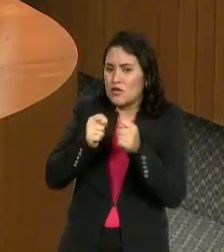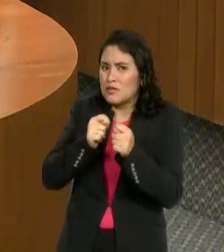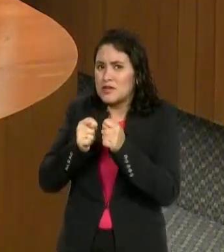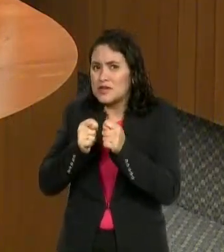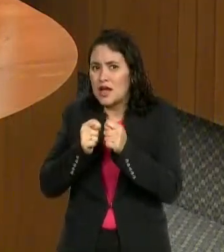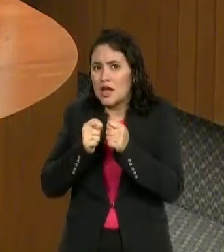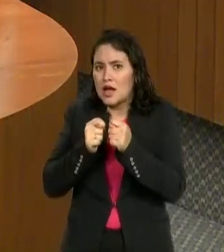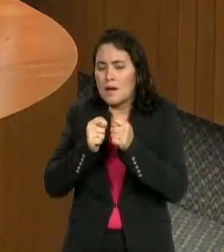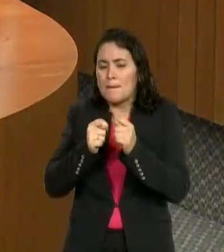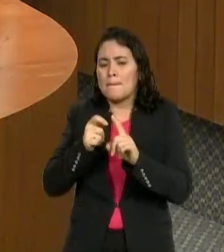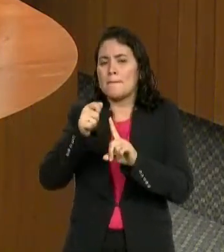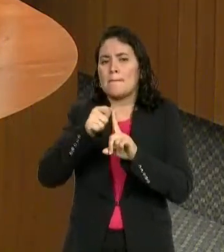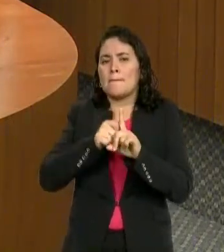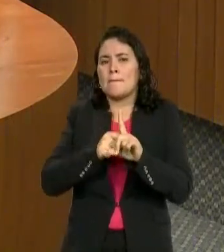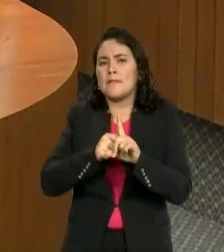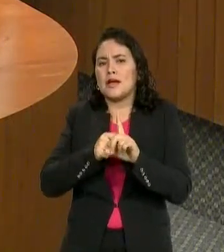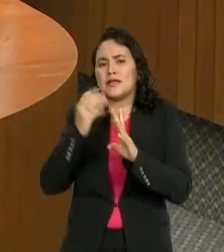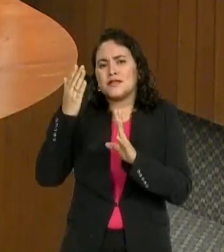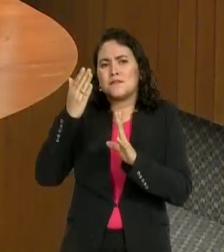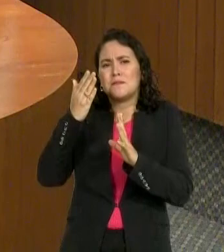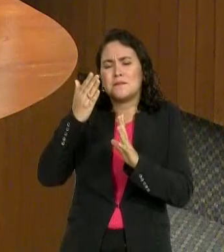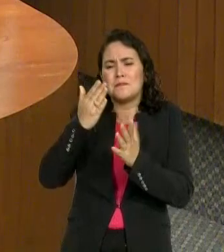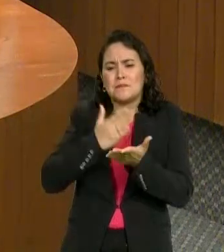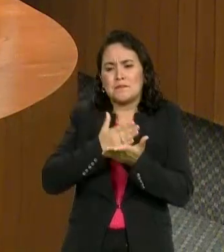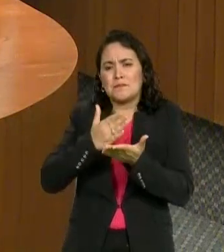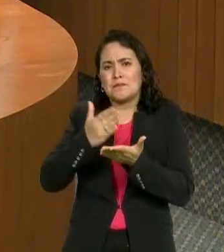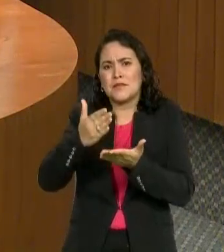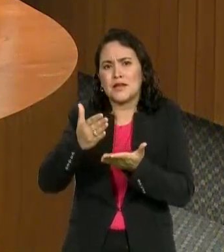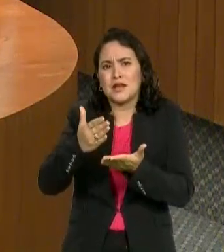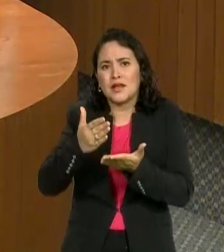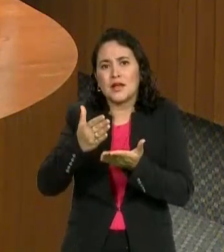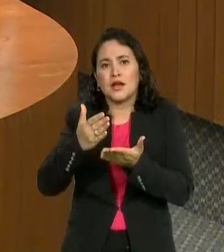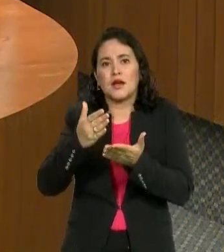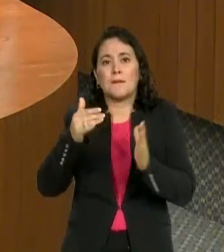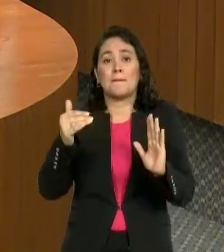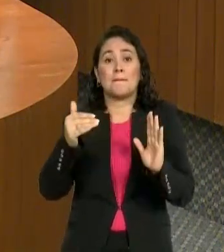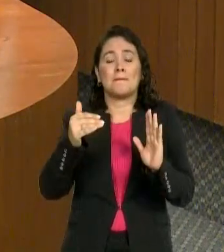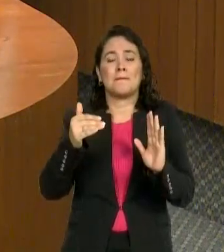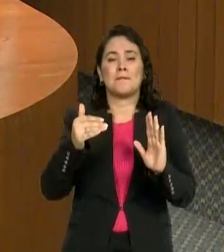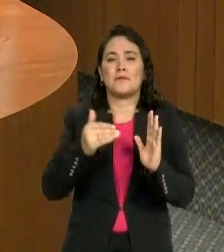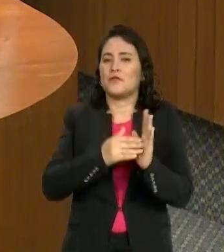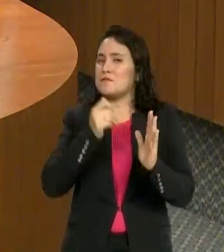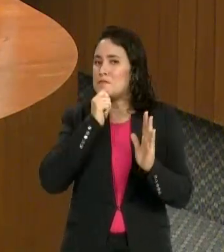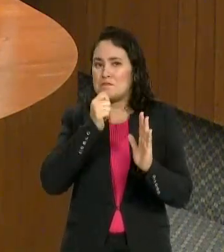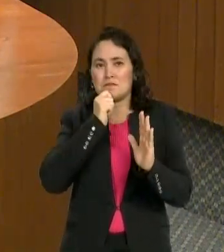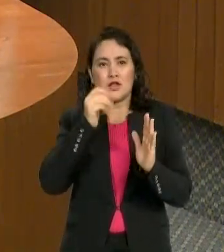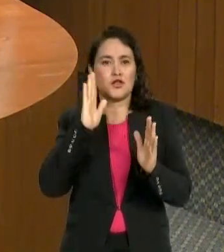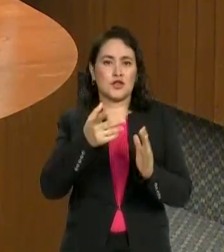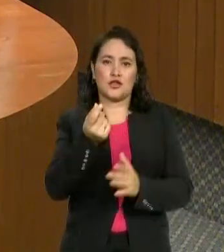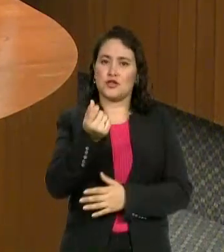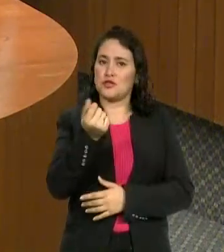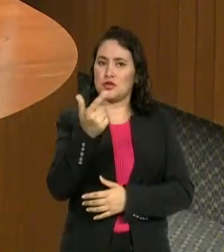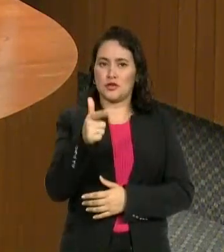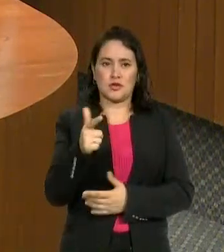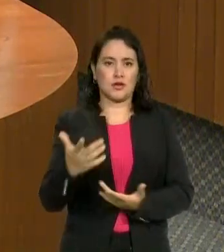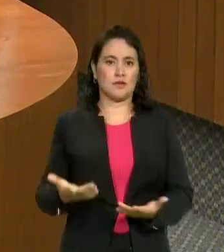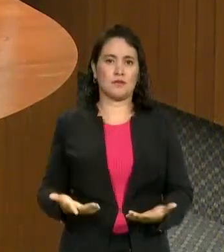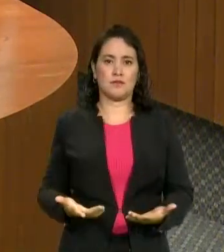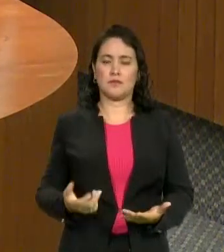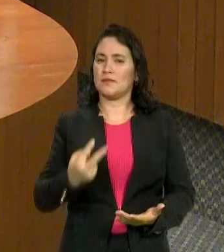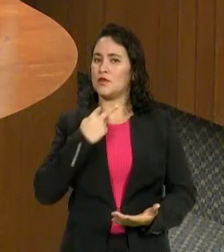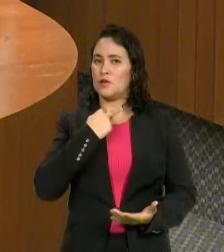filho numa escola particular. Então não dá para aceitar esse tipo de absurdo,